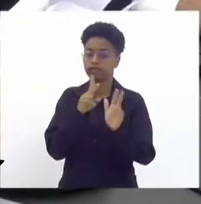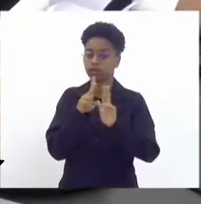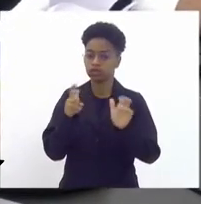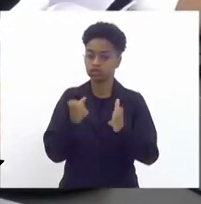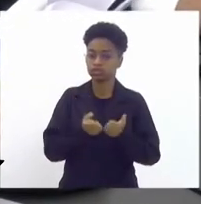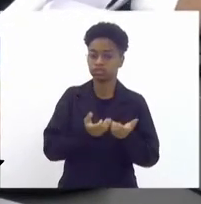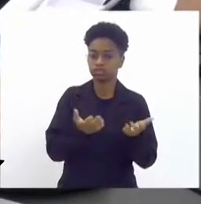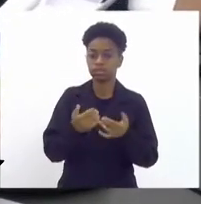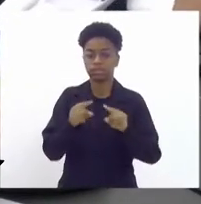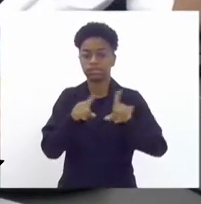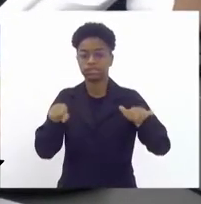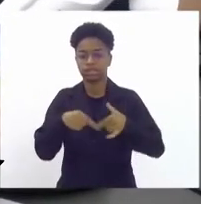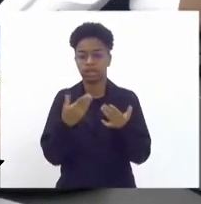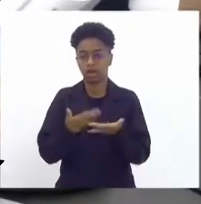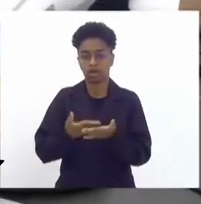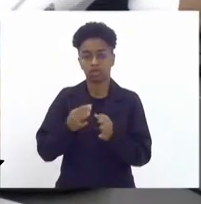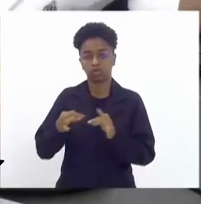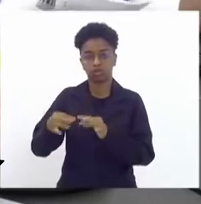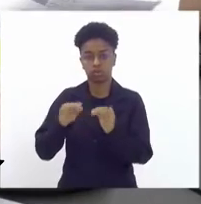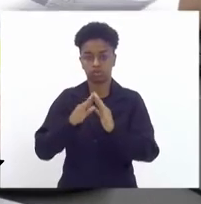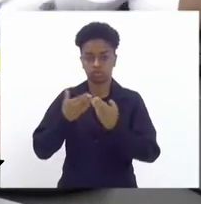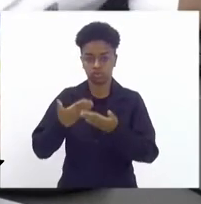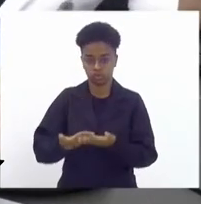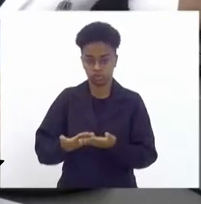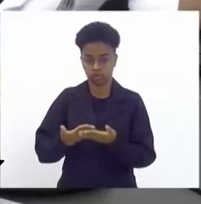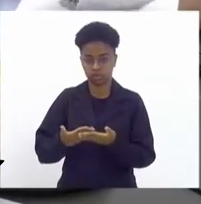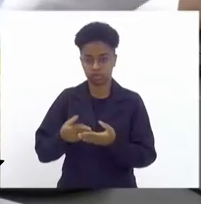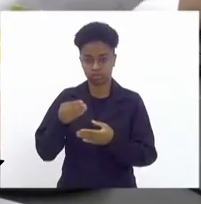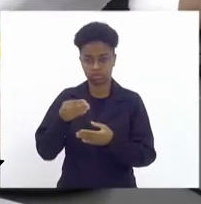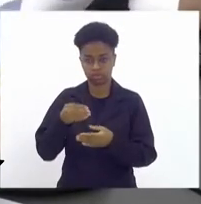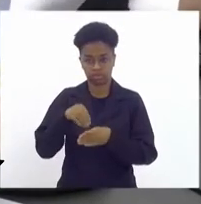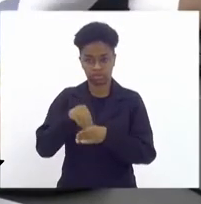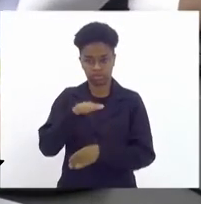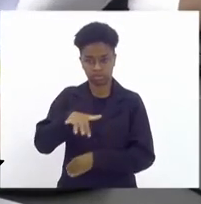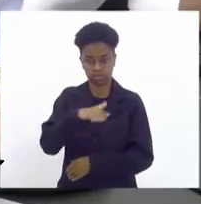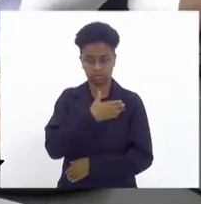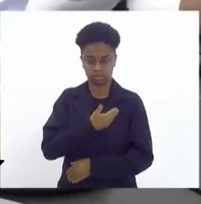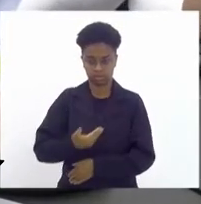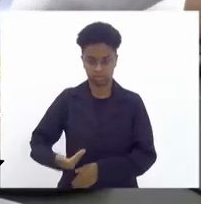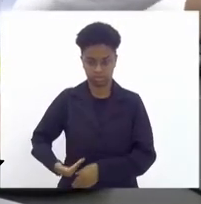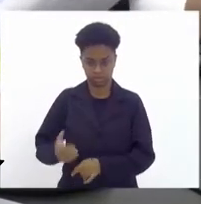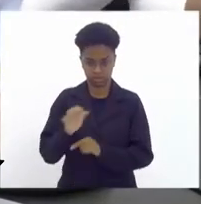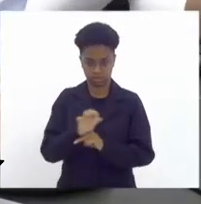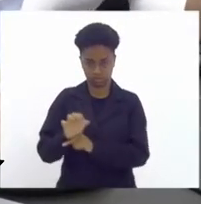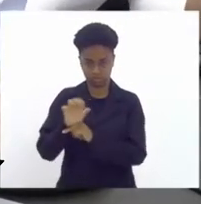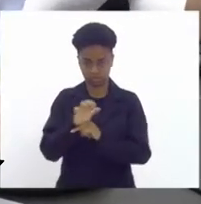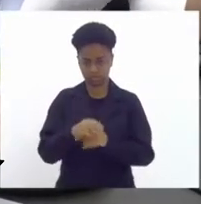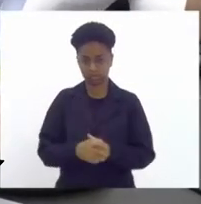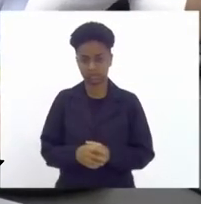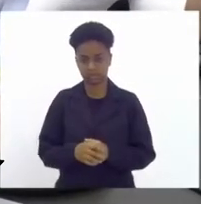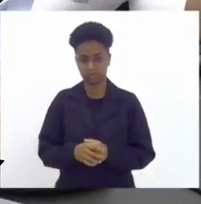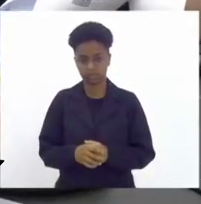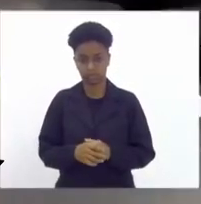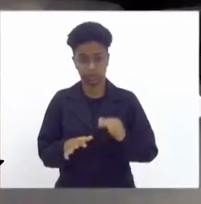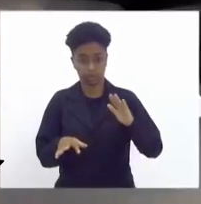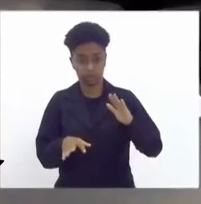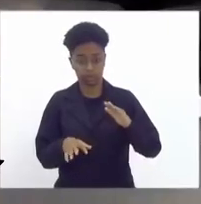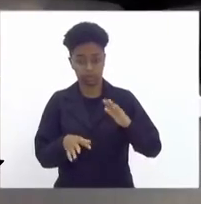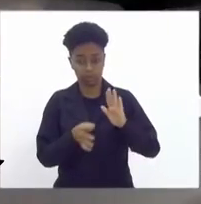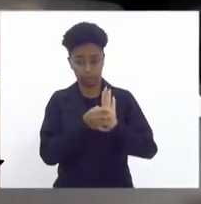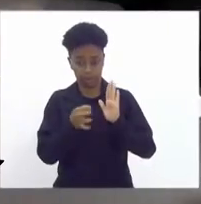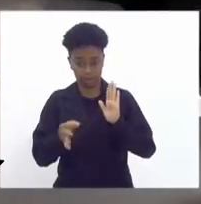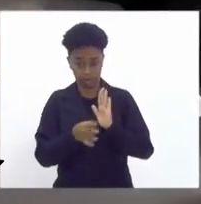ofertas de sala de aula em todas as unidades da rede pública estadual de ensino. Vai aparecer, deputado doutor Serginho. O parecer sobre as emendas, o